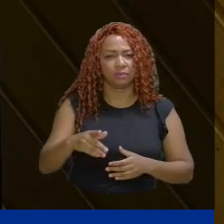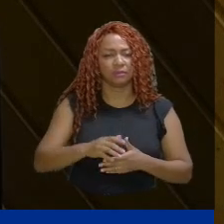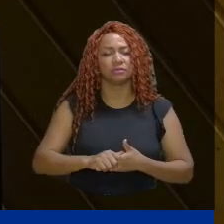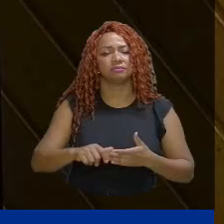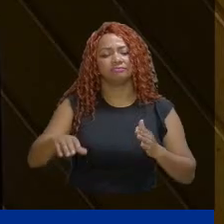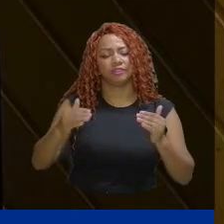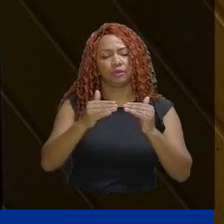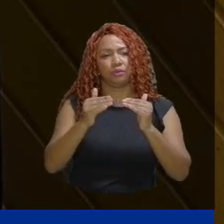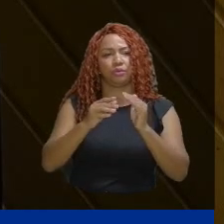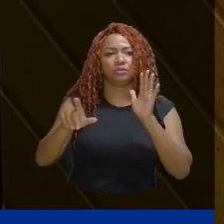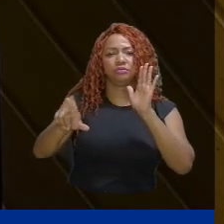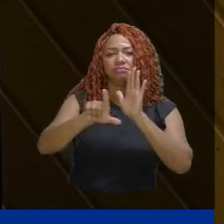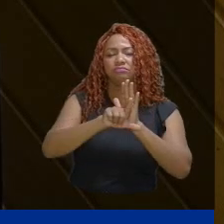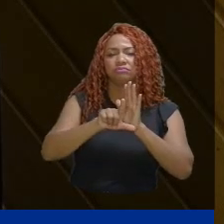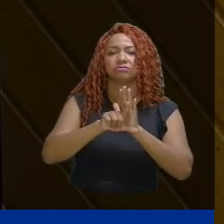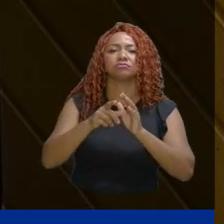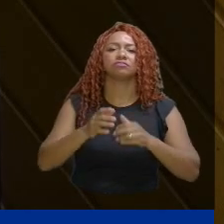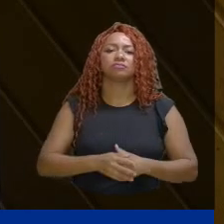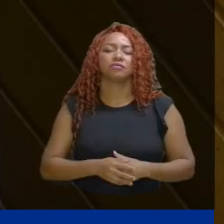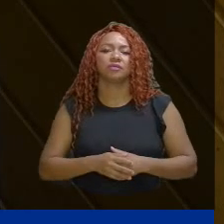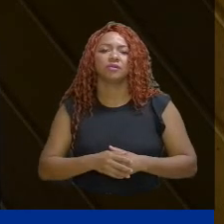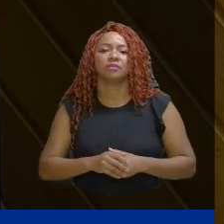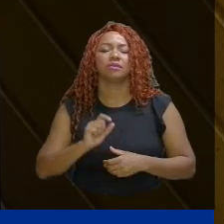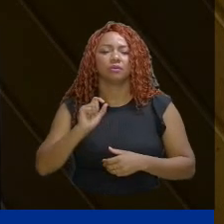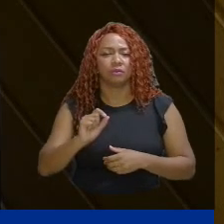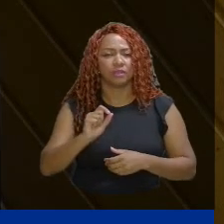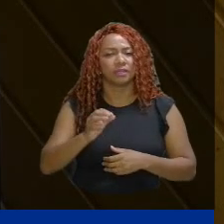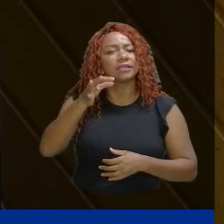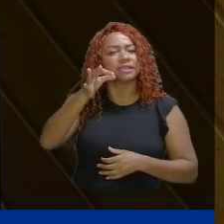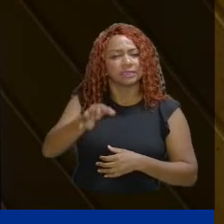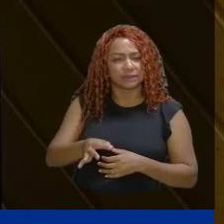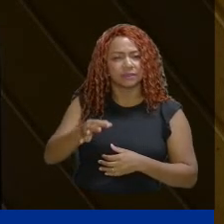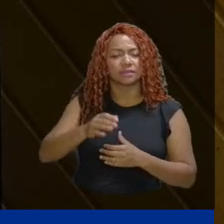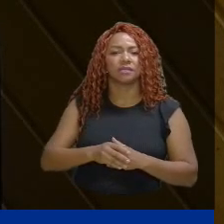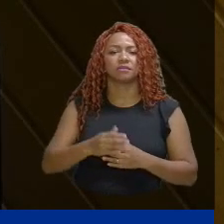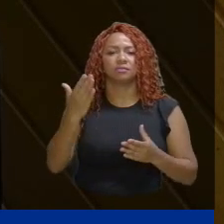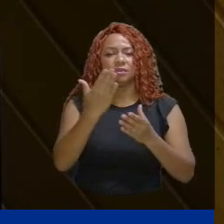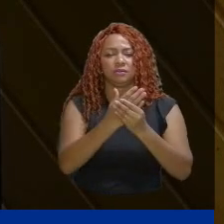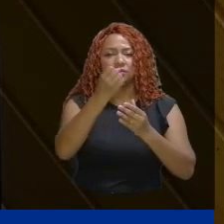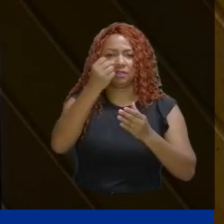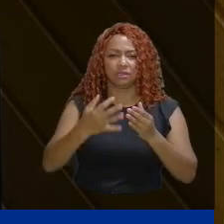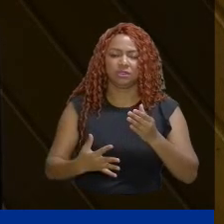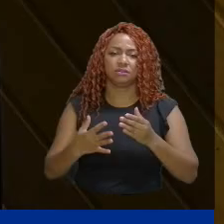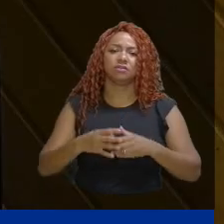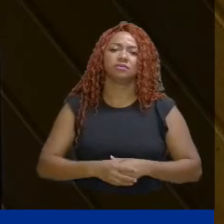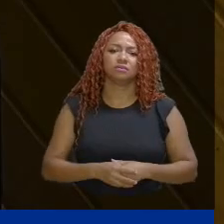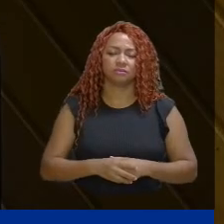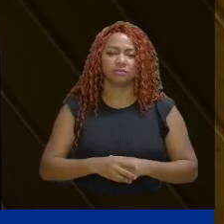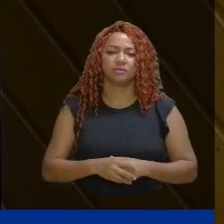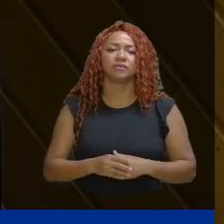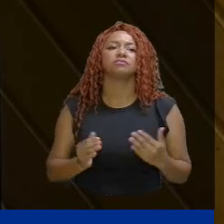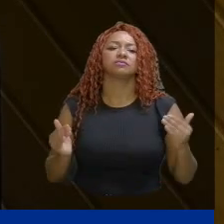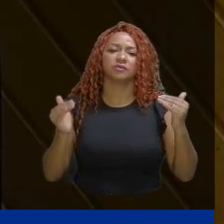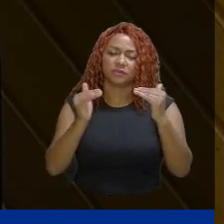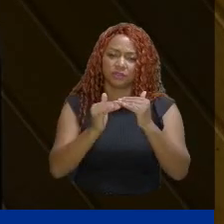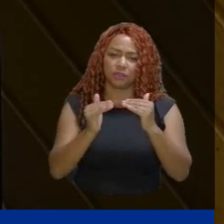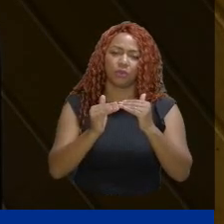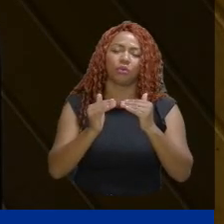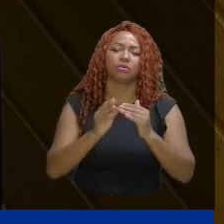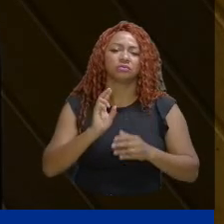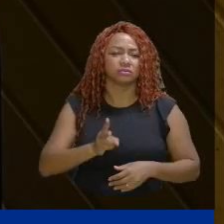via adequada, por exemplo, nesse caso, seria a oposição de embargos de declaração. Nesse sentido,